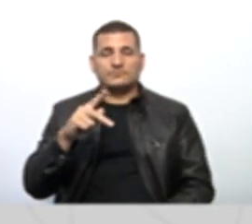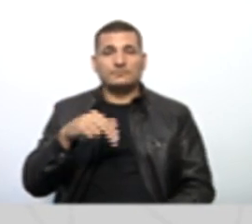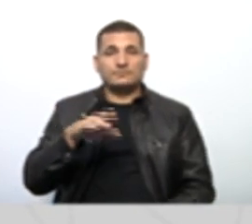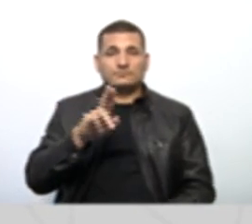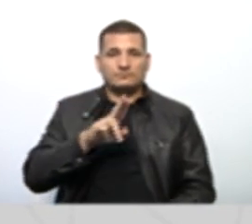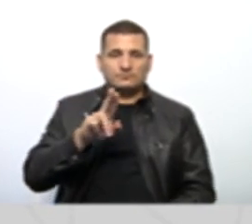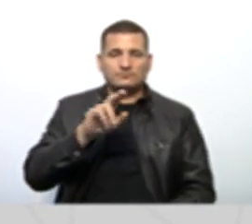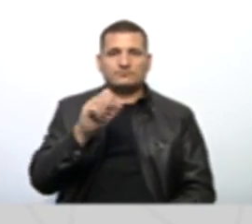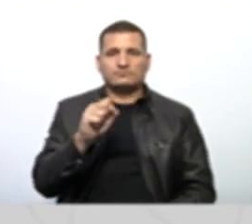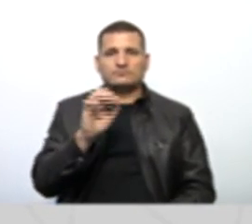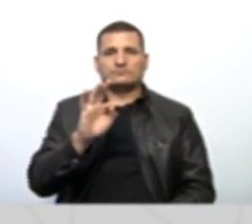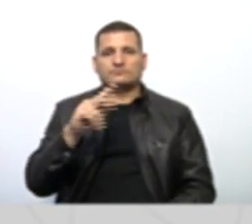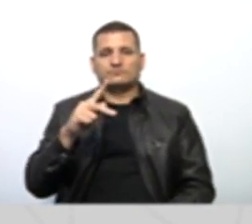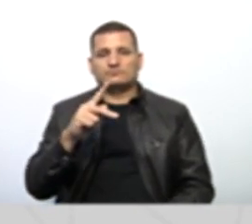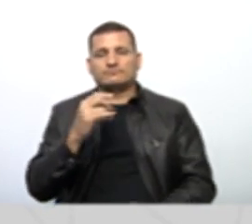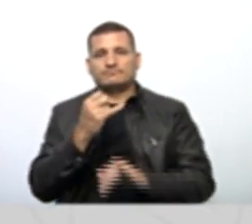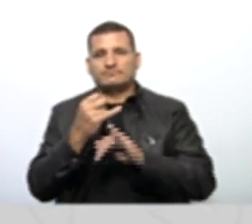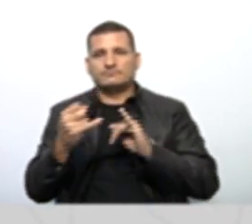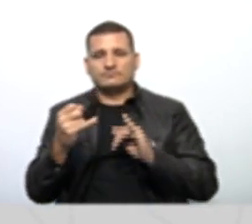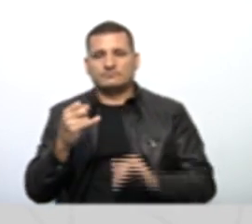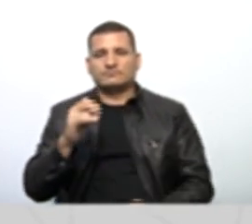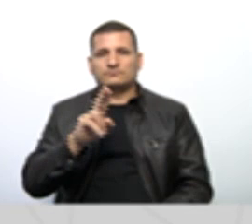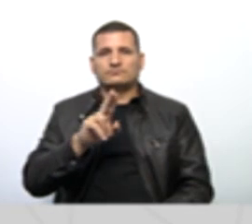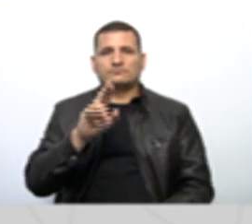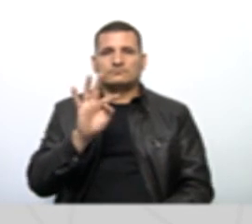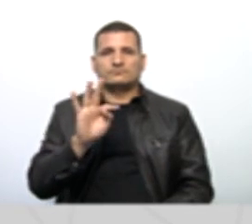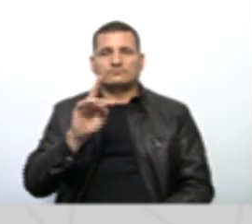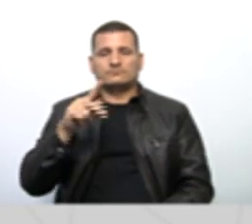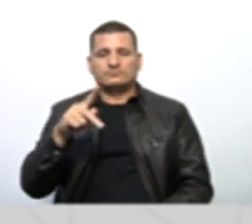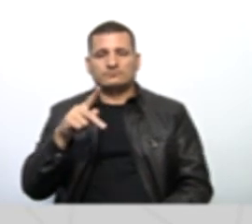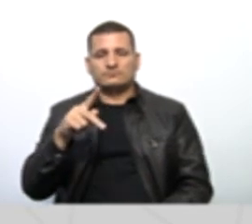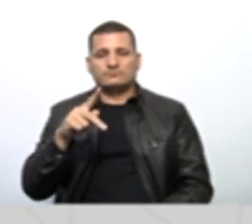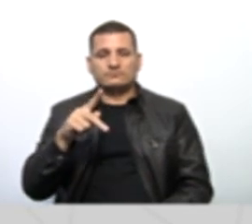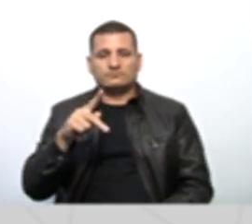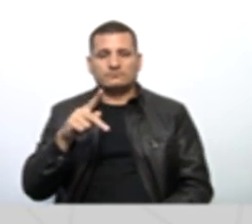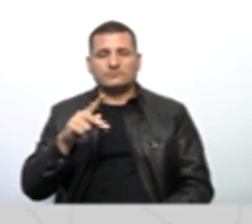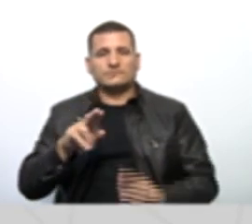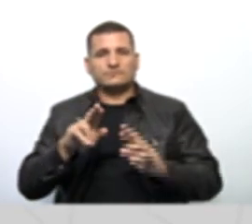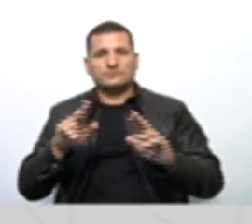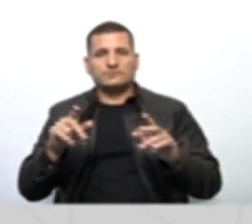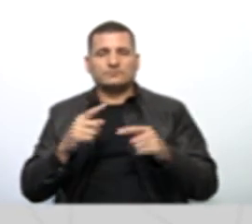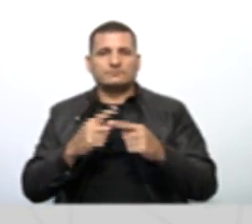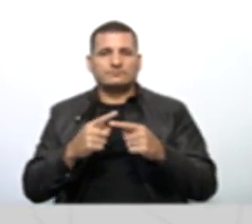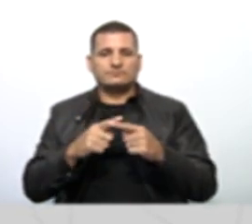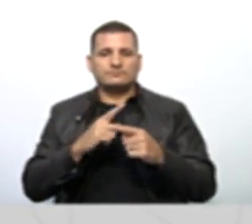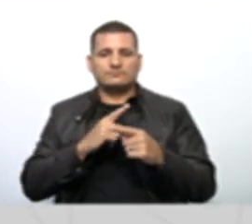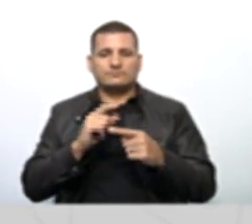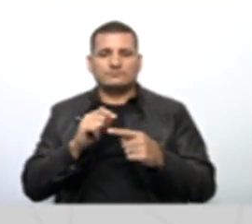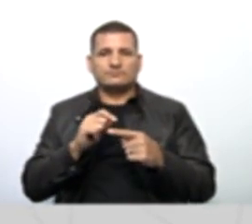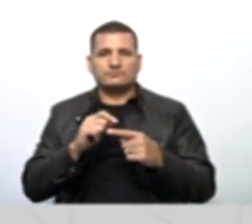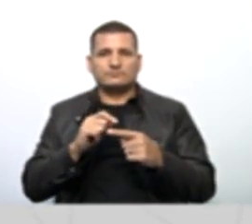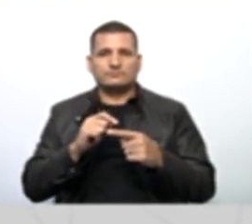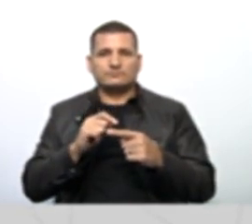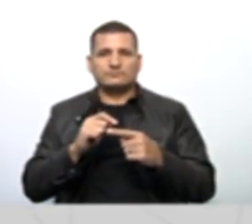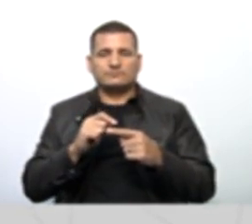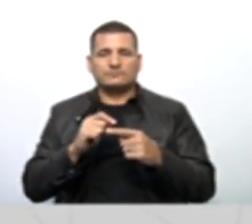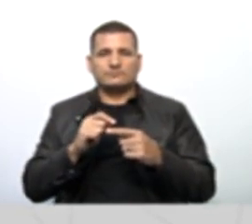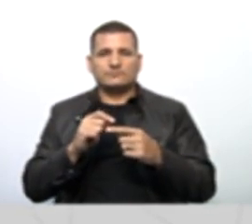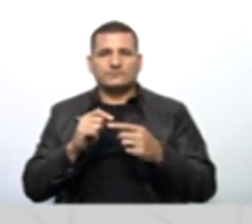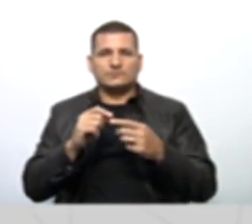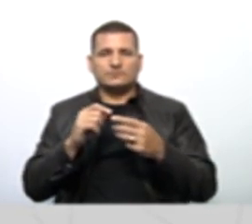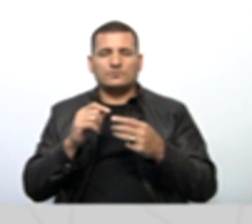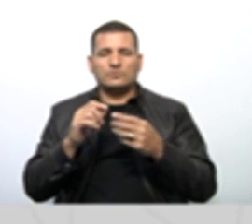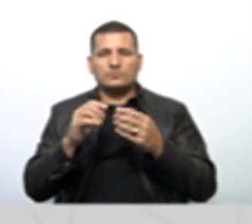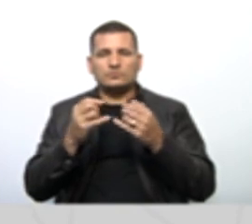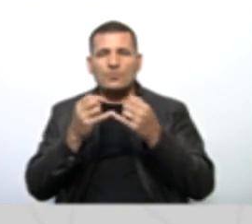é bem parecido com o tp a diferença é que possui uma blindagem feita com uma malha metálica em cada